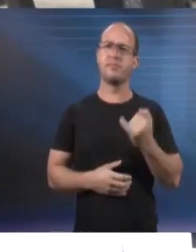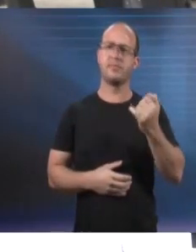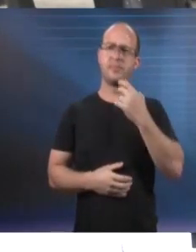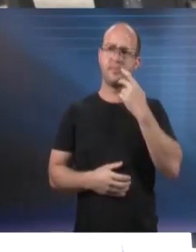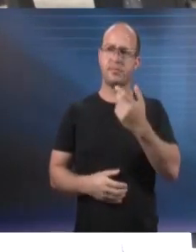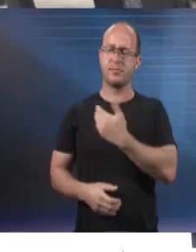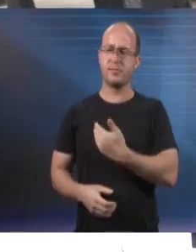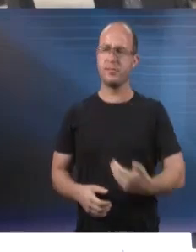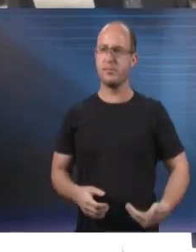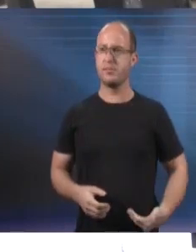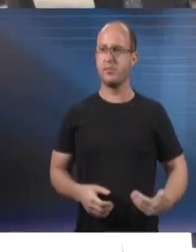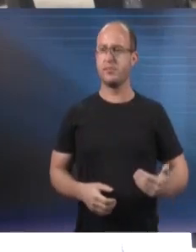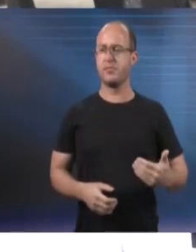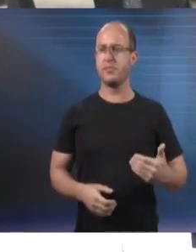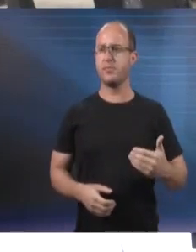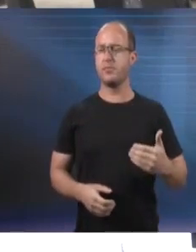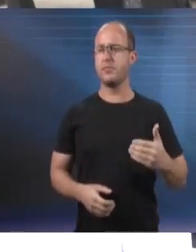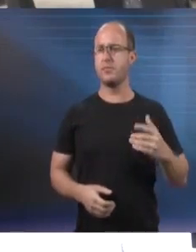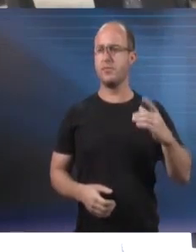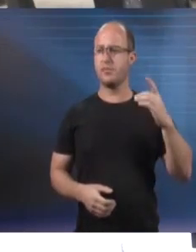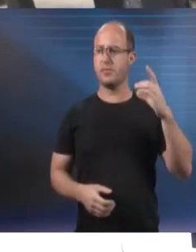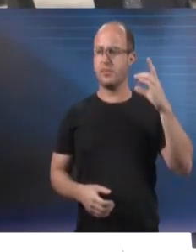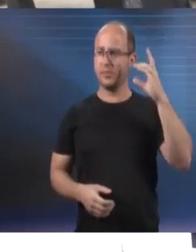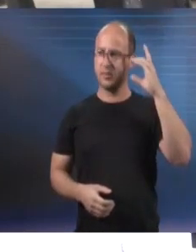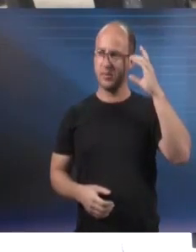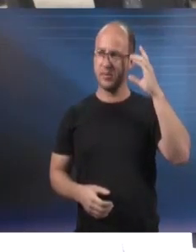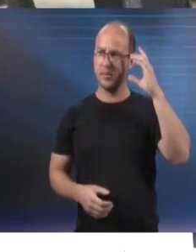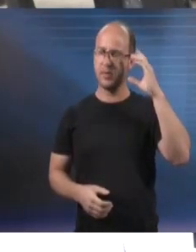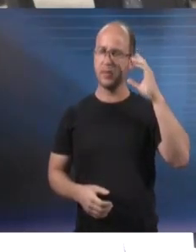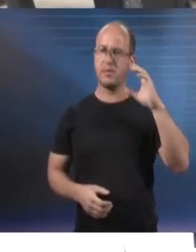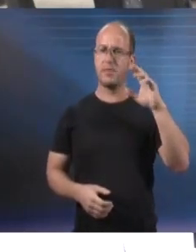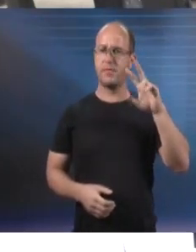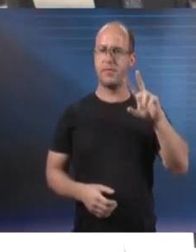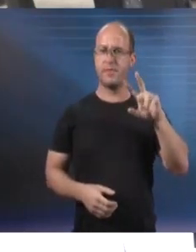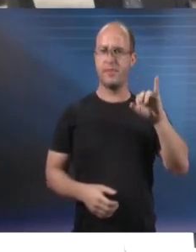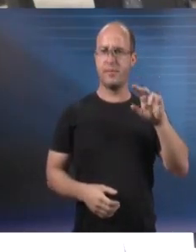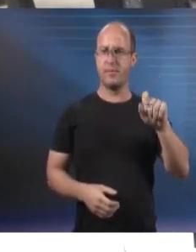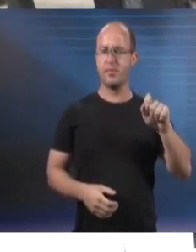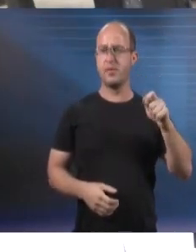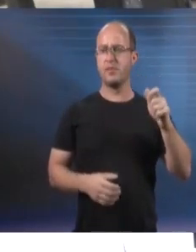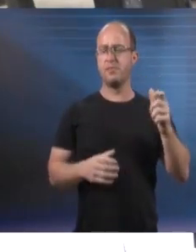que a governadora Vilma de Faria, que foi uma das que mais...